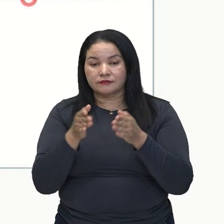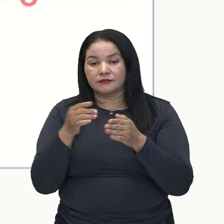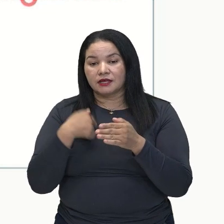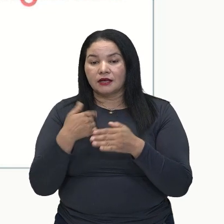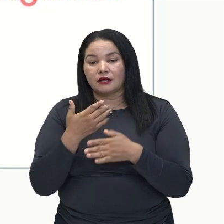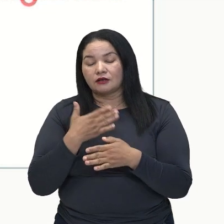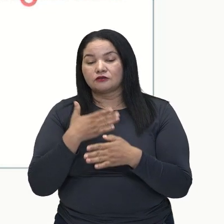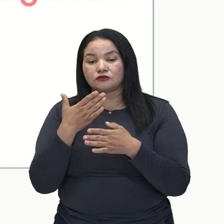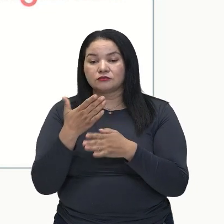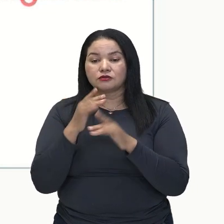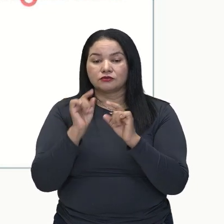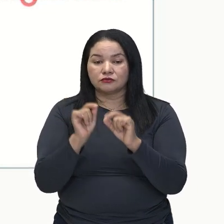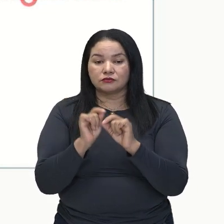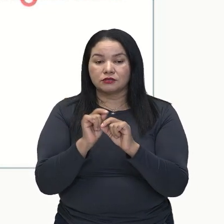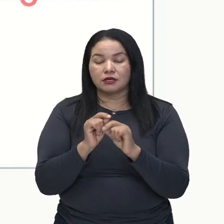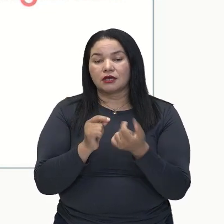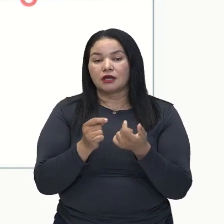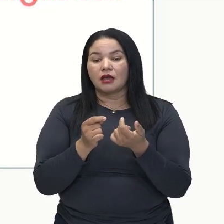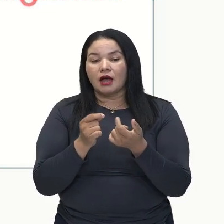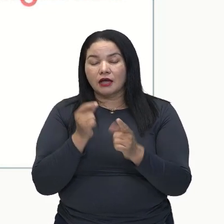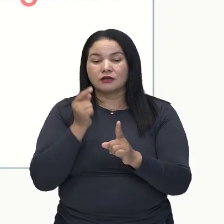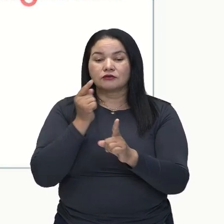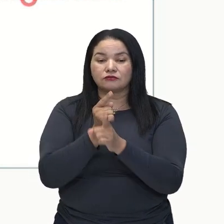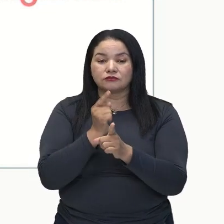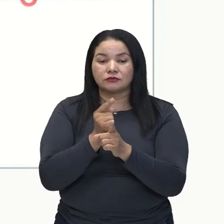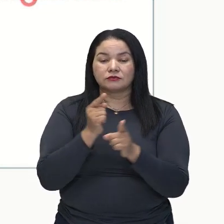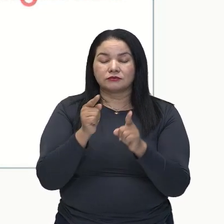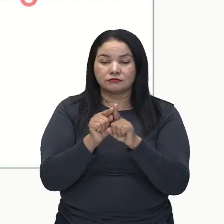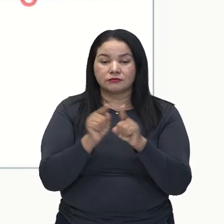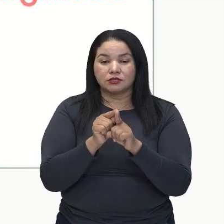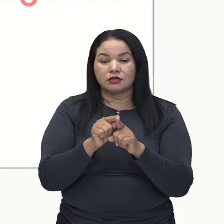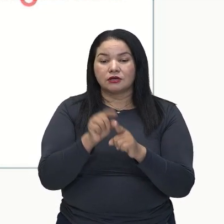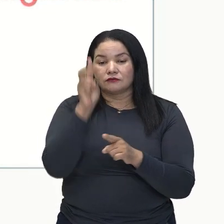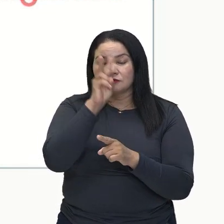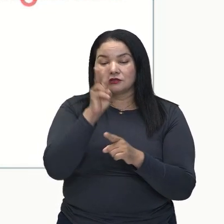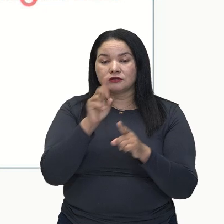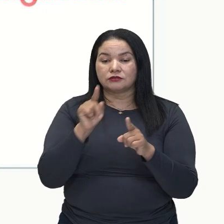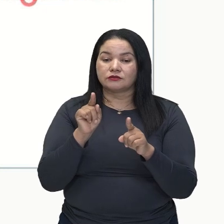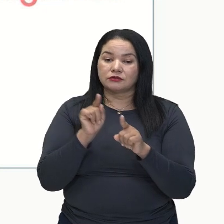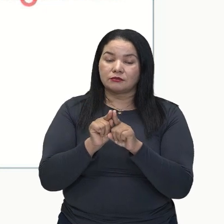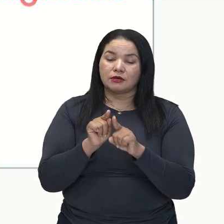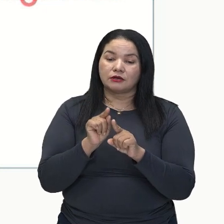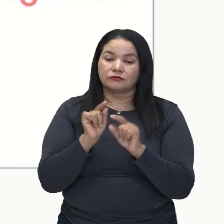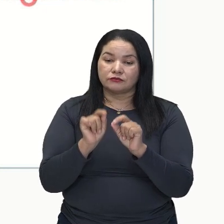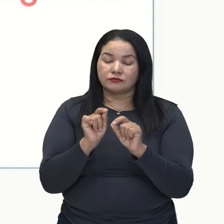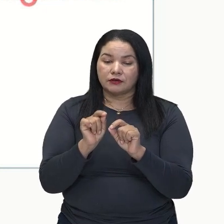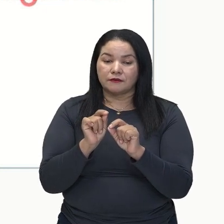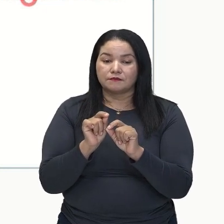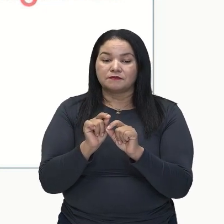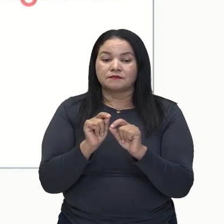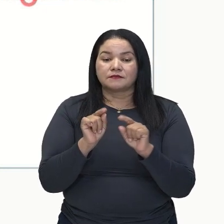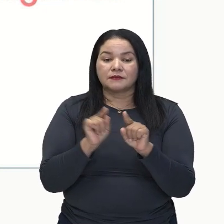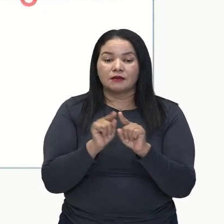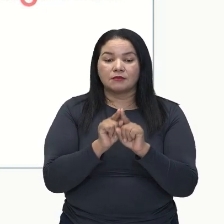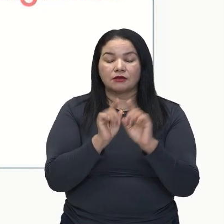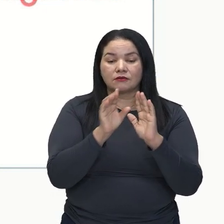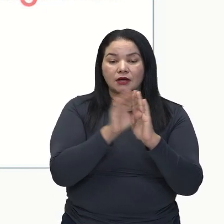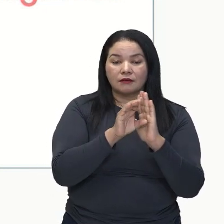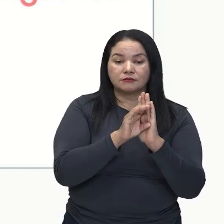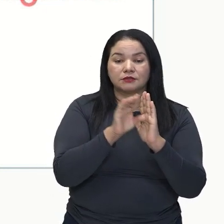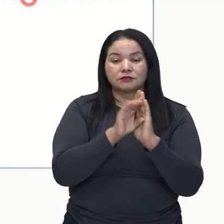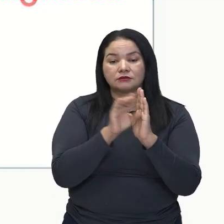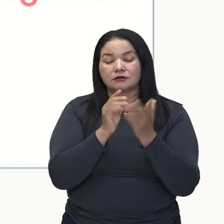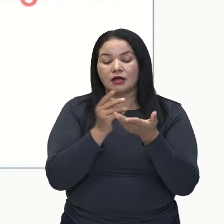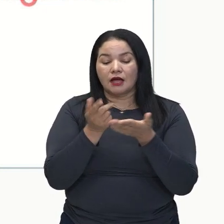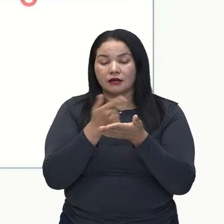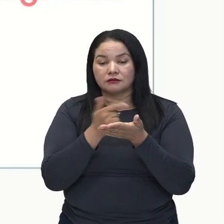ao esbarrar no mesmo início ou no vai-vem vertiginoso de capítulos entrelaçados, formados de páginas e